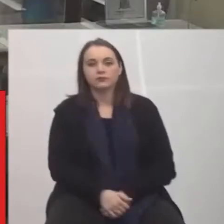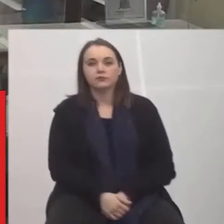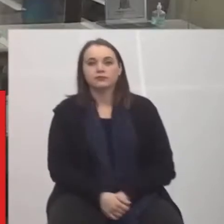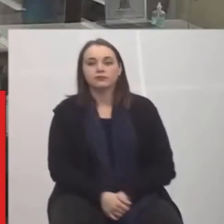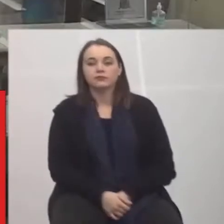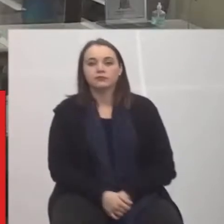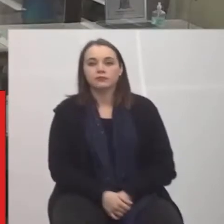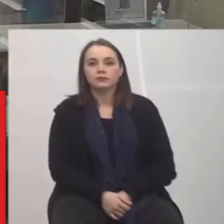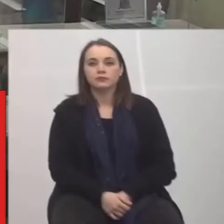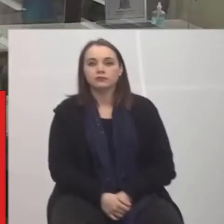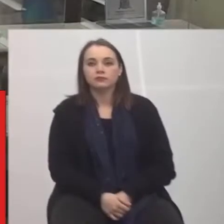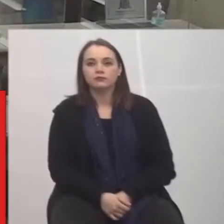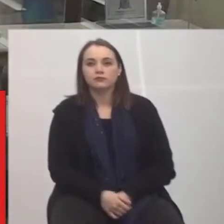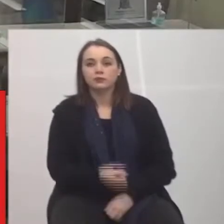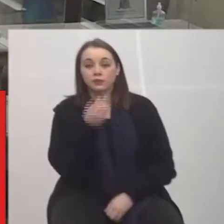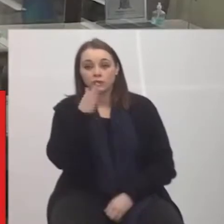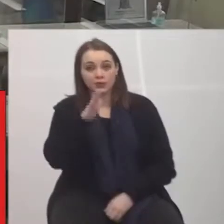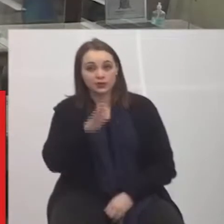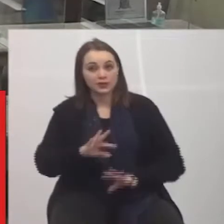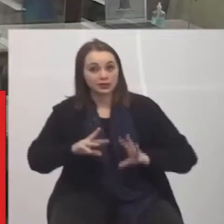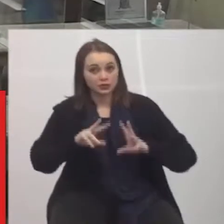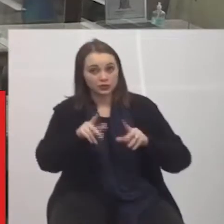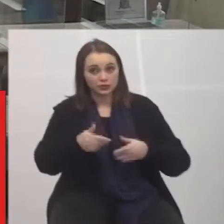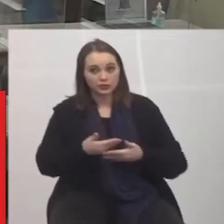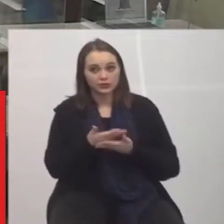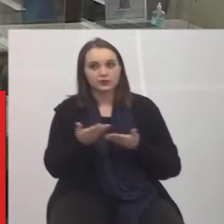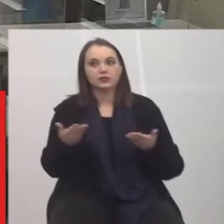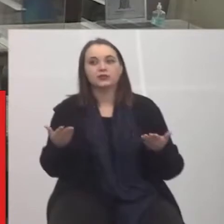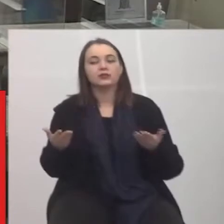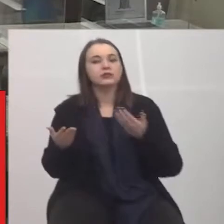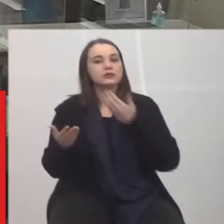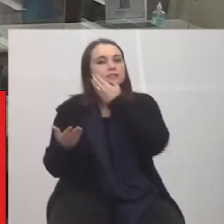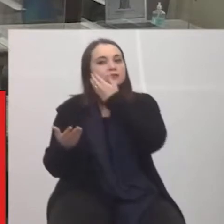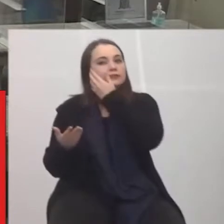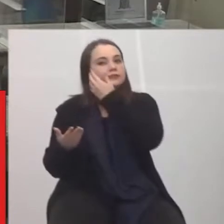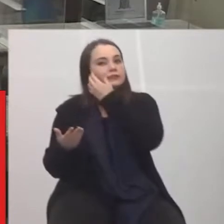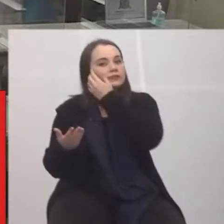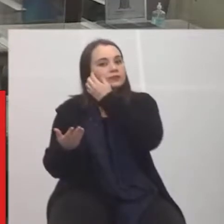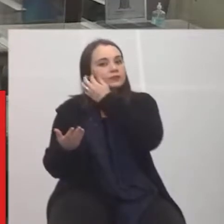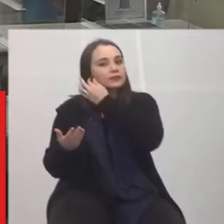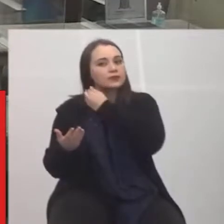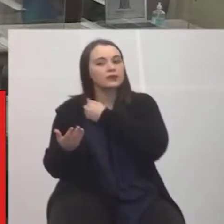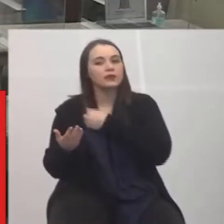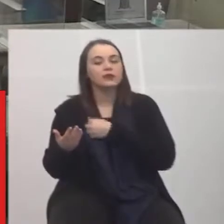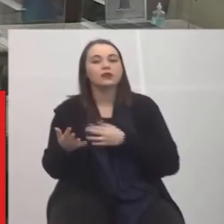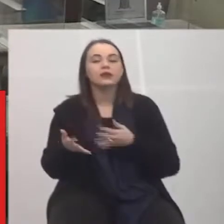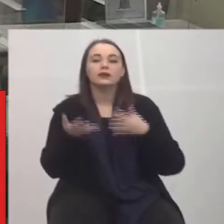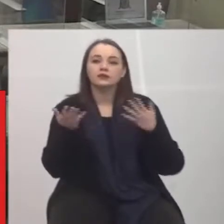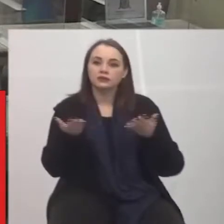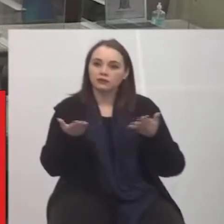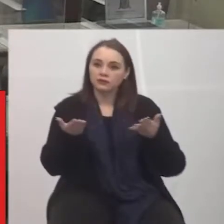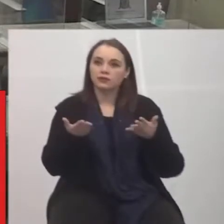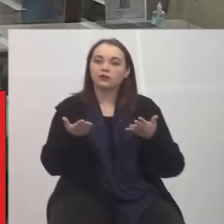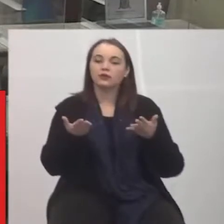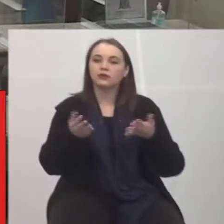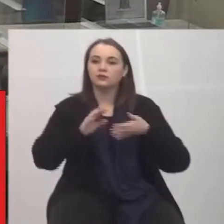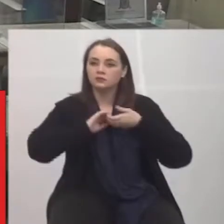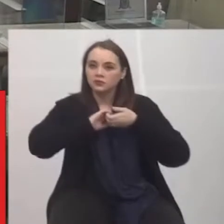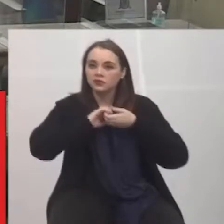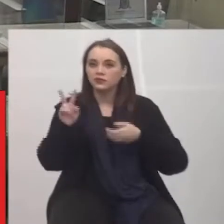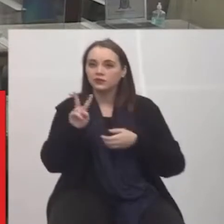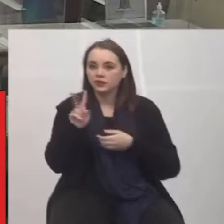Meu bom dia, boa tarde a todos. Então, como de praxe, cumprimentando, né, a Giovana,